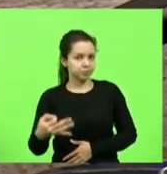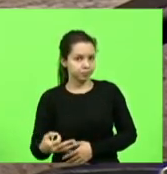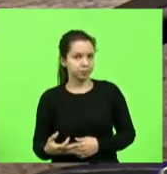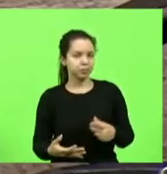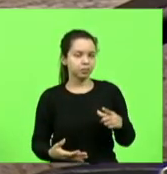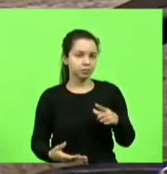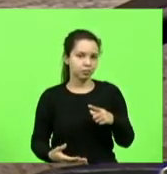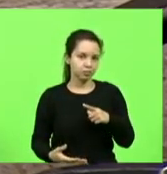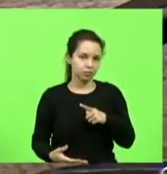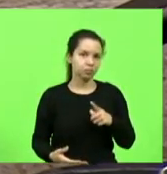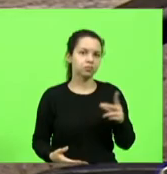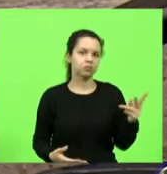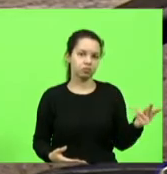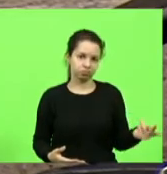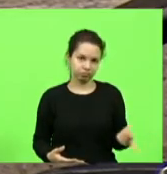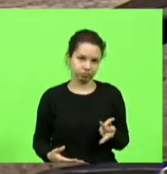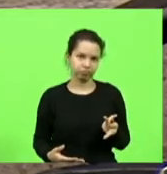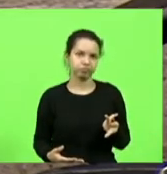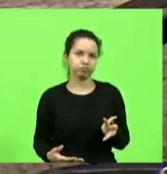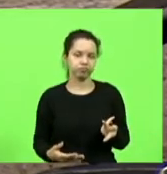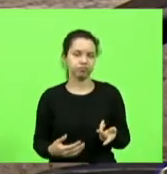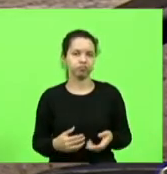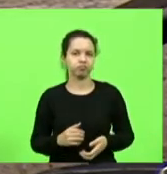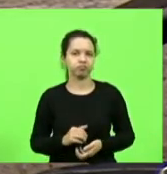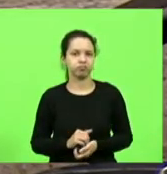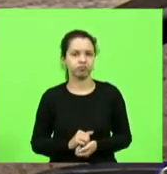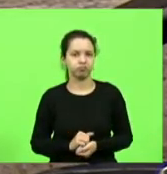Existe certo e existe errado.